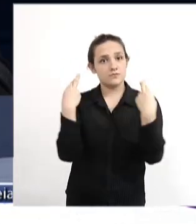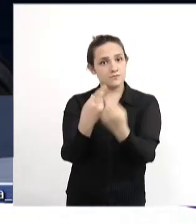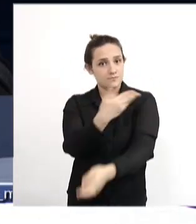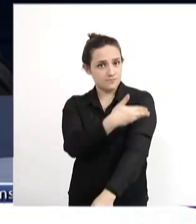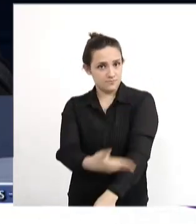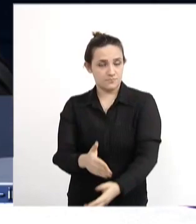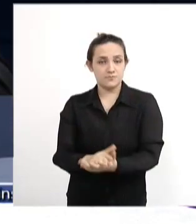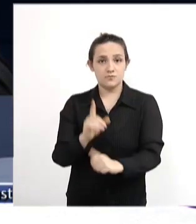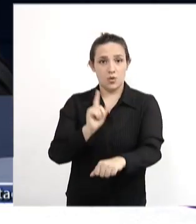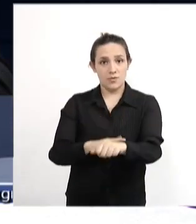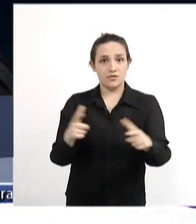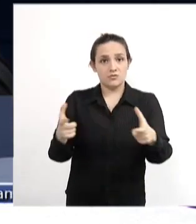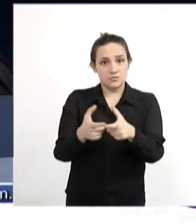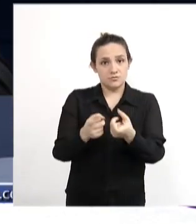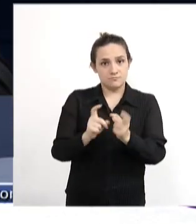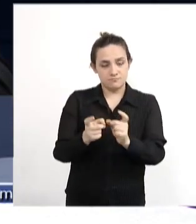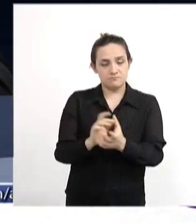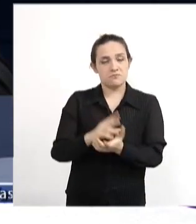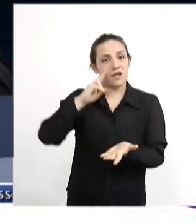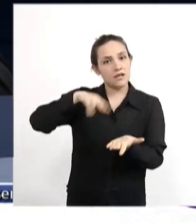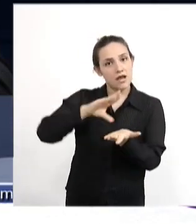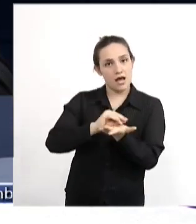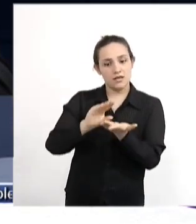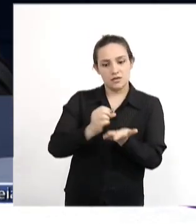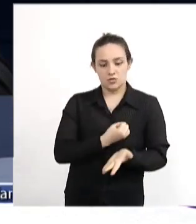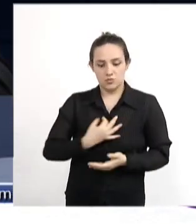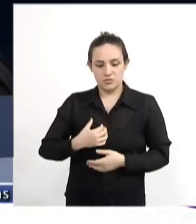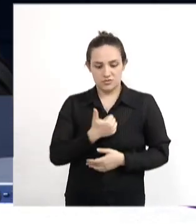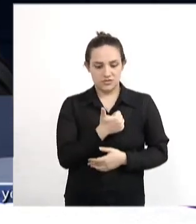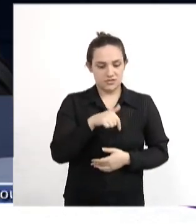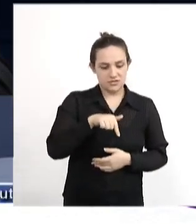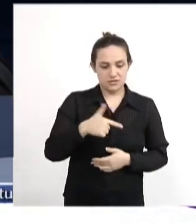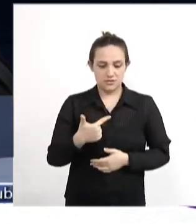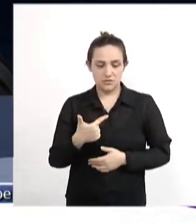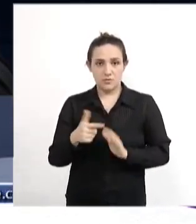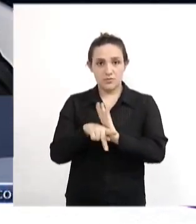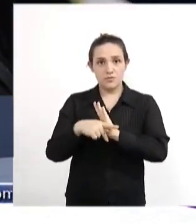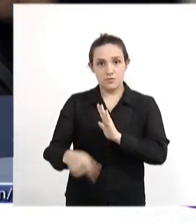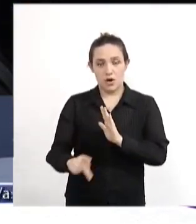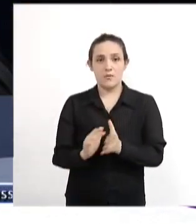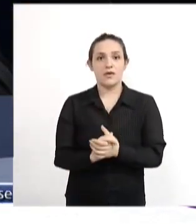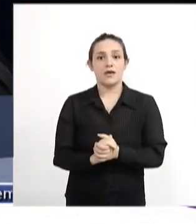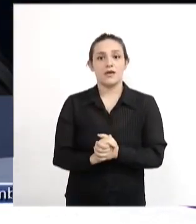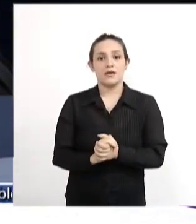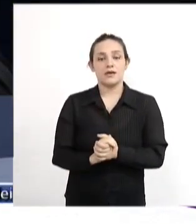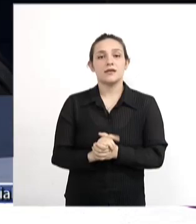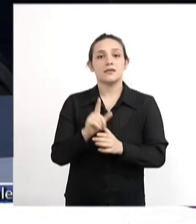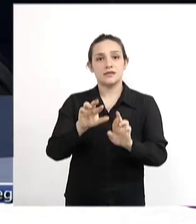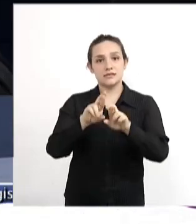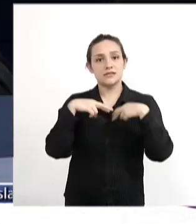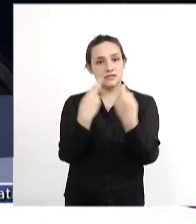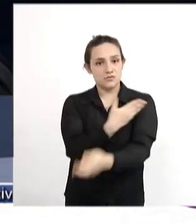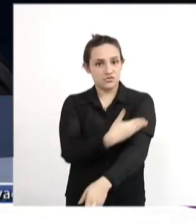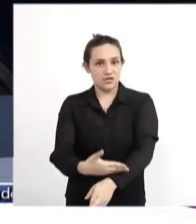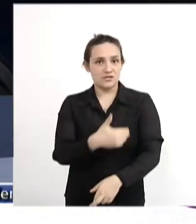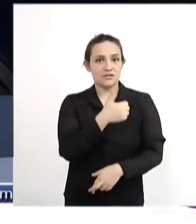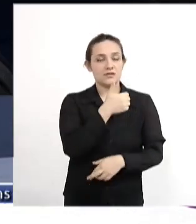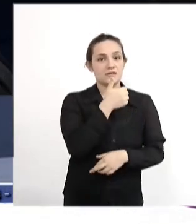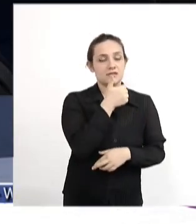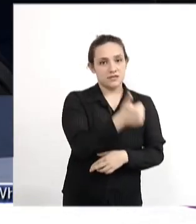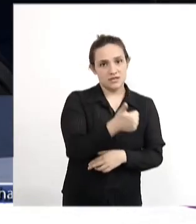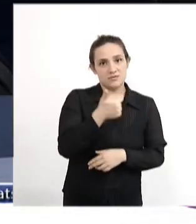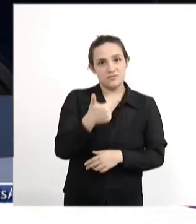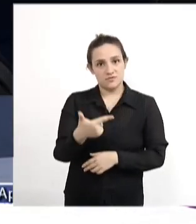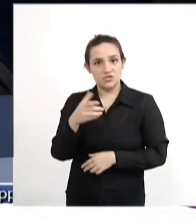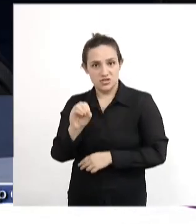ordinária. Pequeno expediente. E data de número 172 da 122ª sessão ordinária, foi a